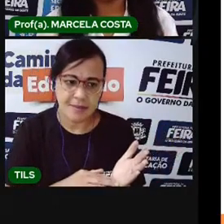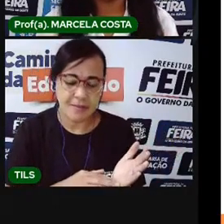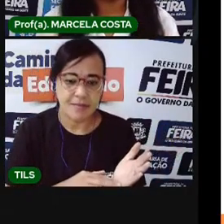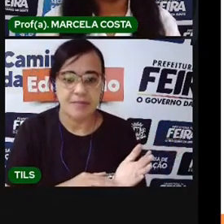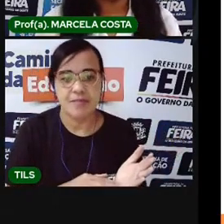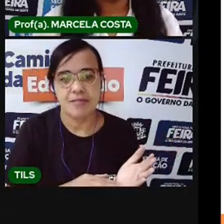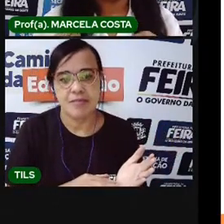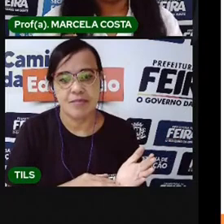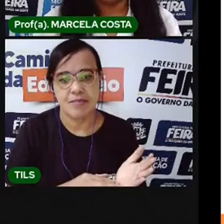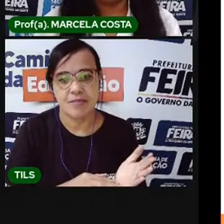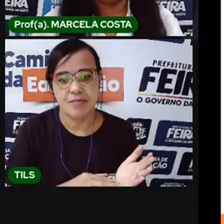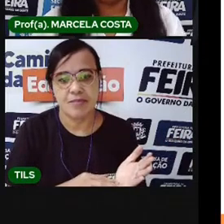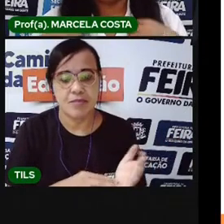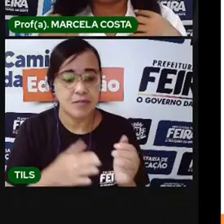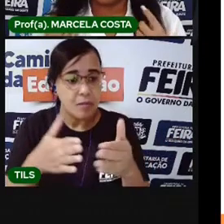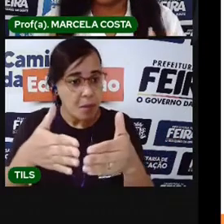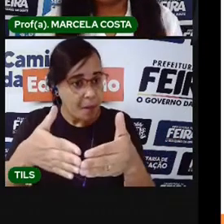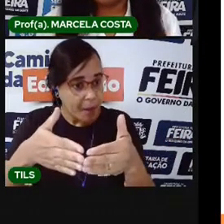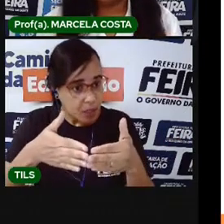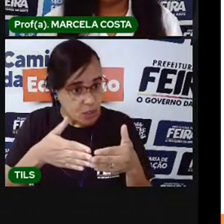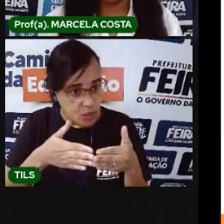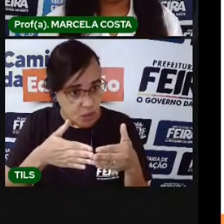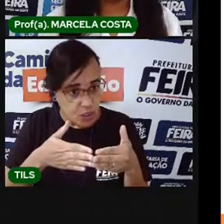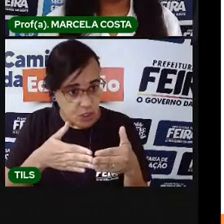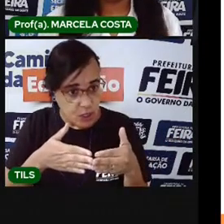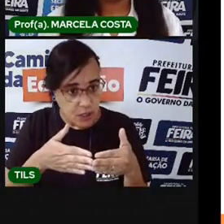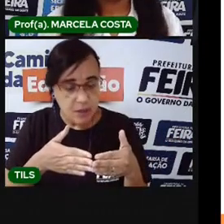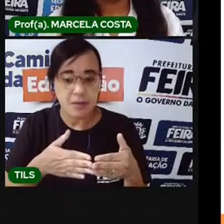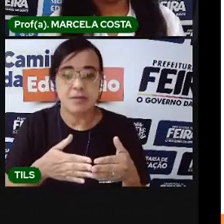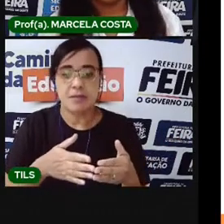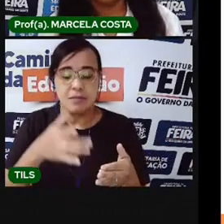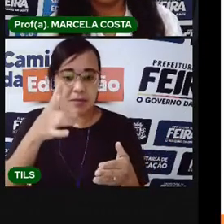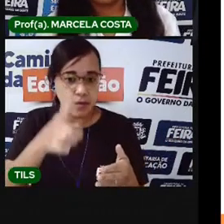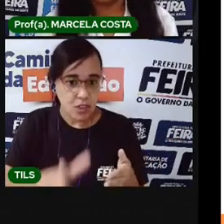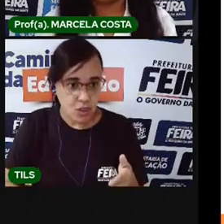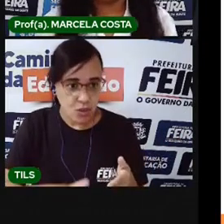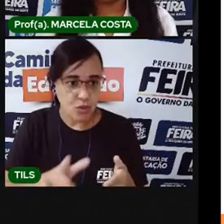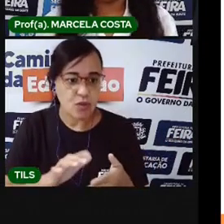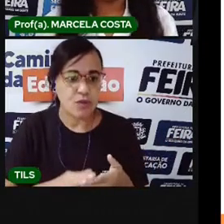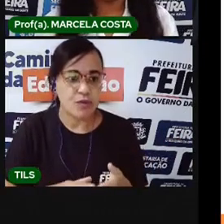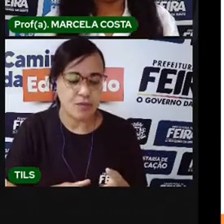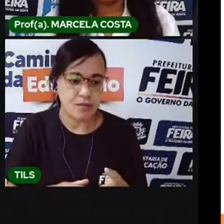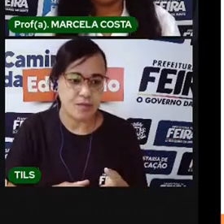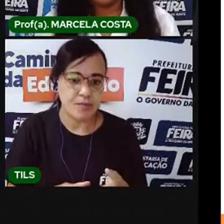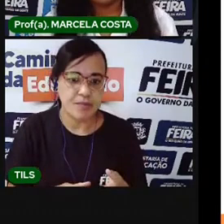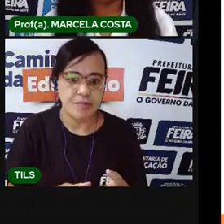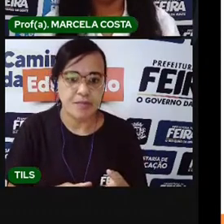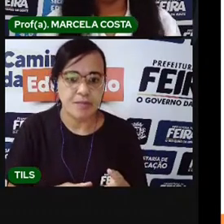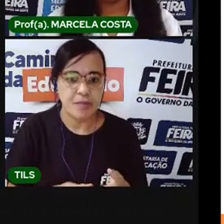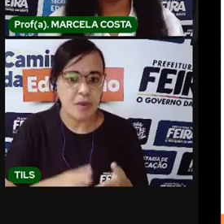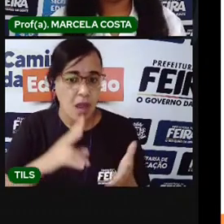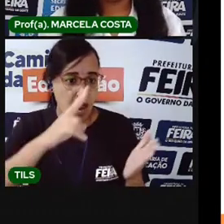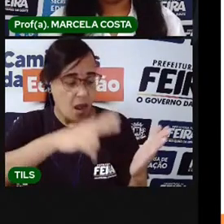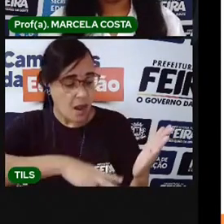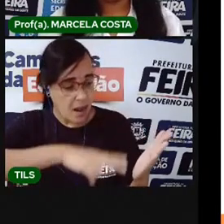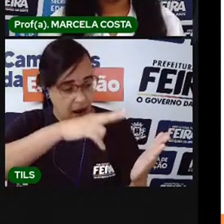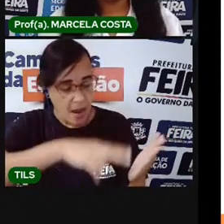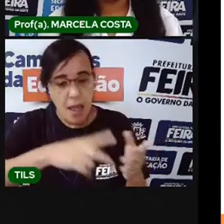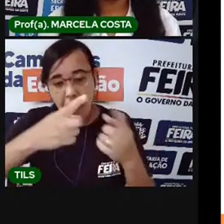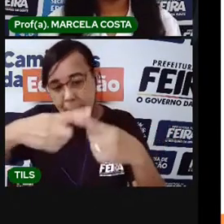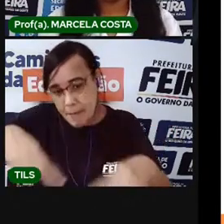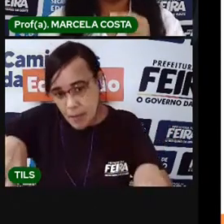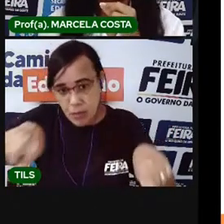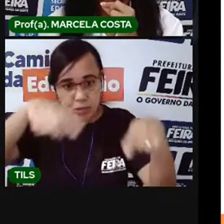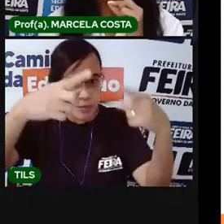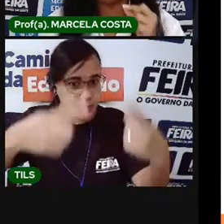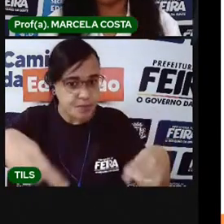memória. Vou pedir para você fazer isso mais uma vez. Escuta a música novamente. Leia a música novamente. E